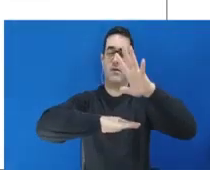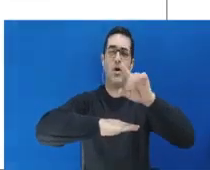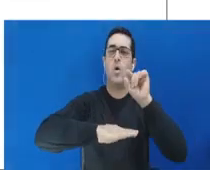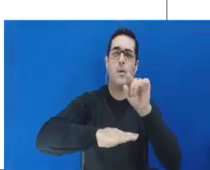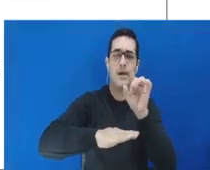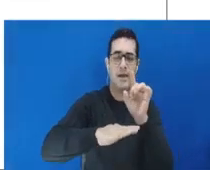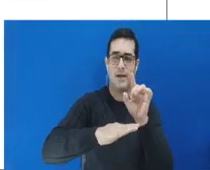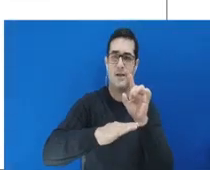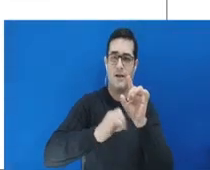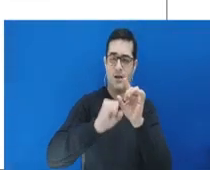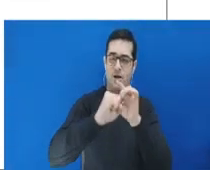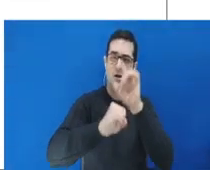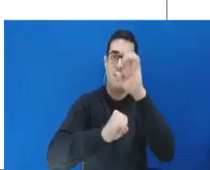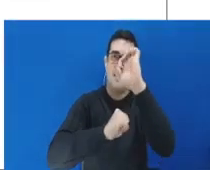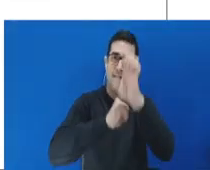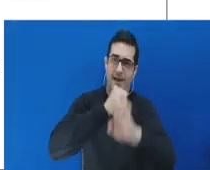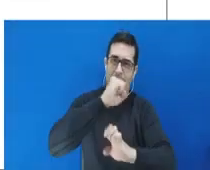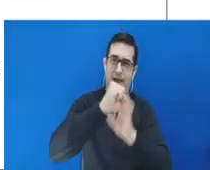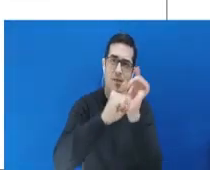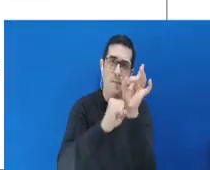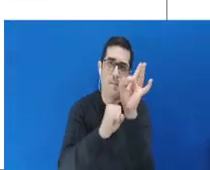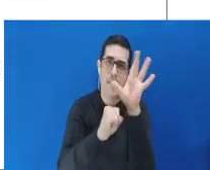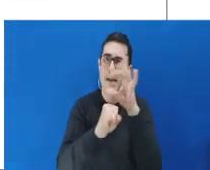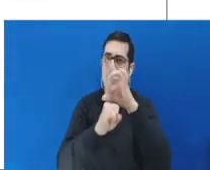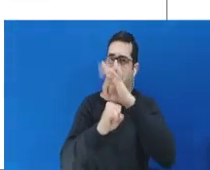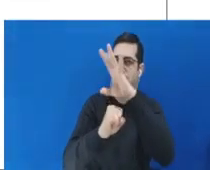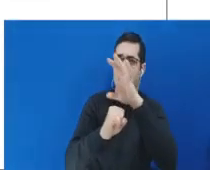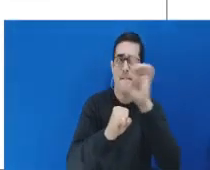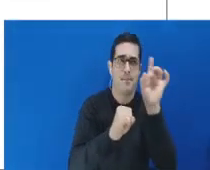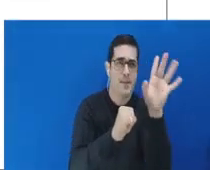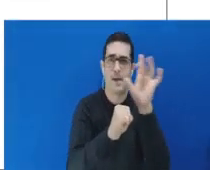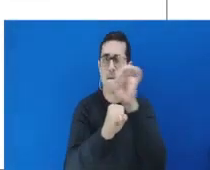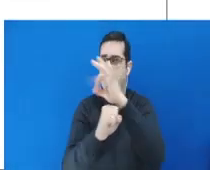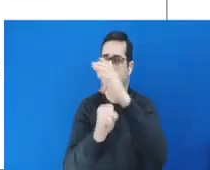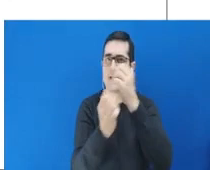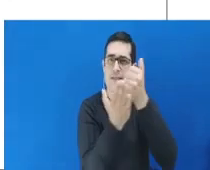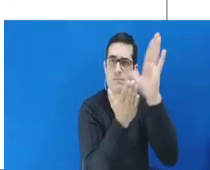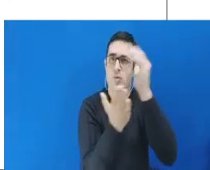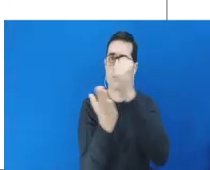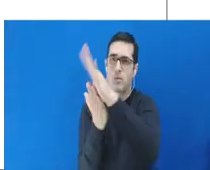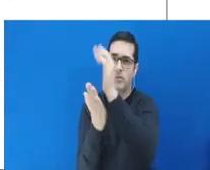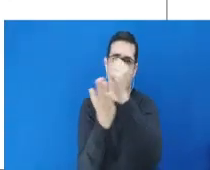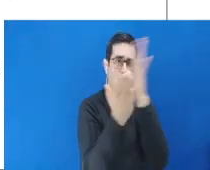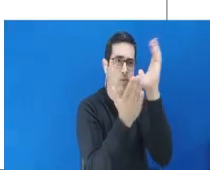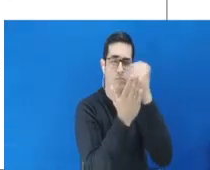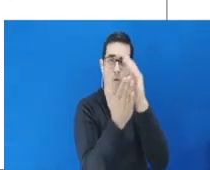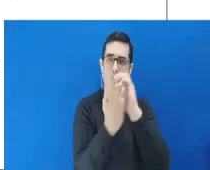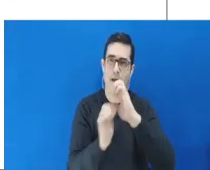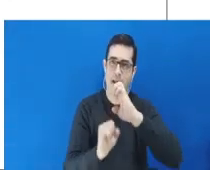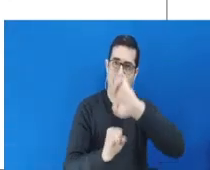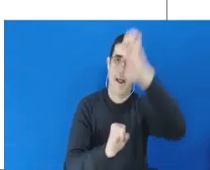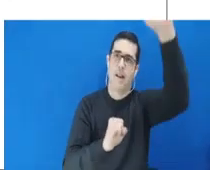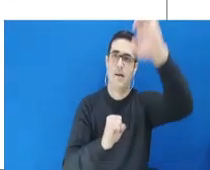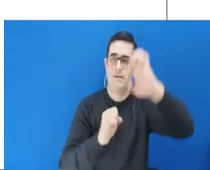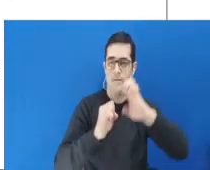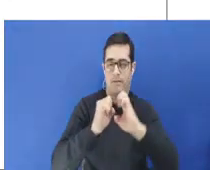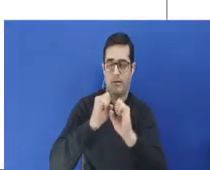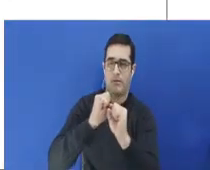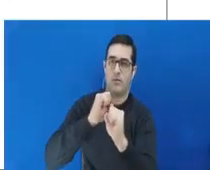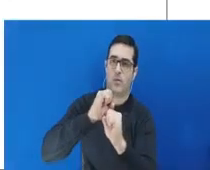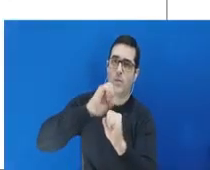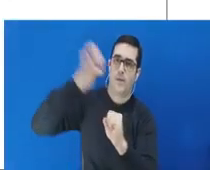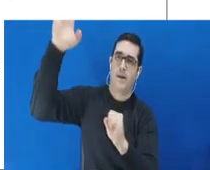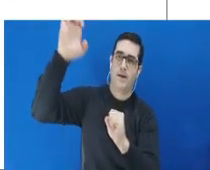elétrons. Sempre não. Essa fonte de radiação precisa ter uma frequência, um comprimento de